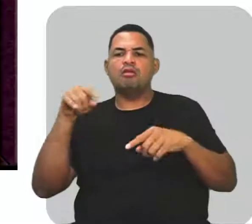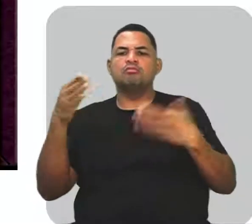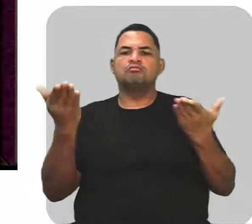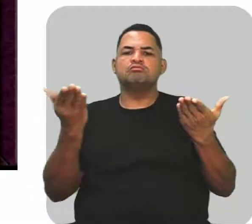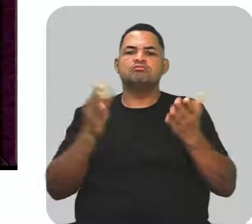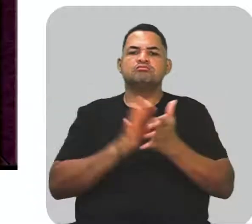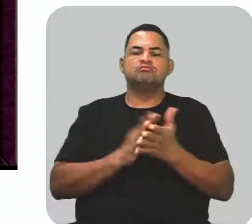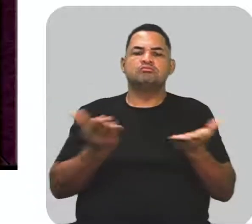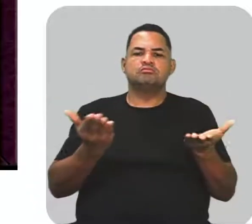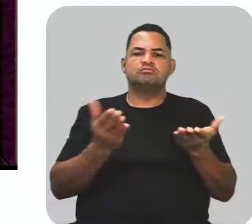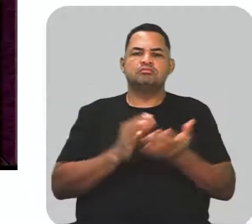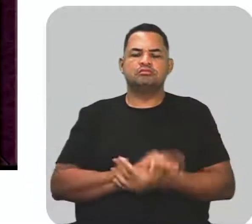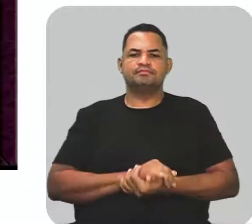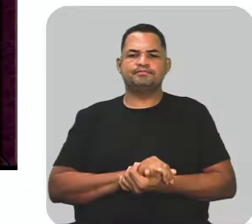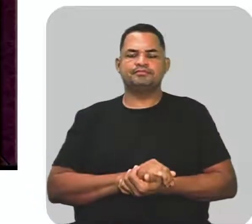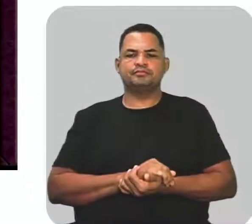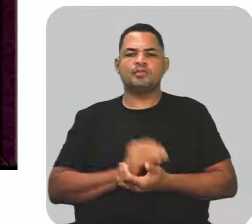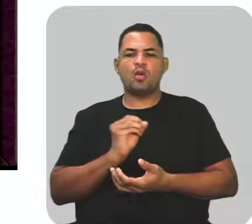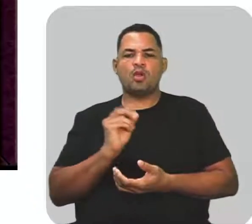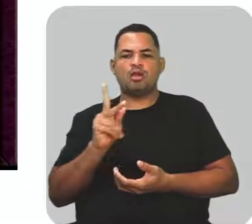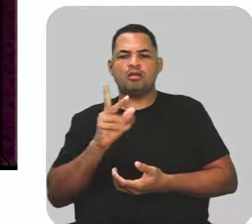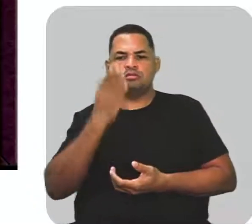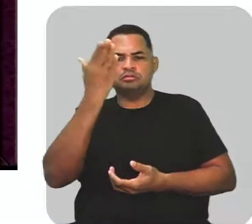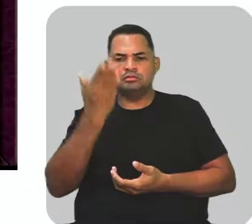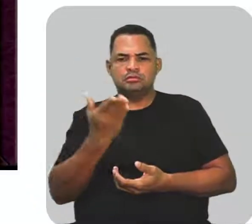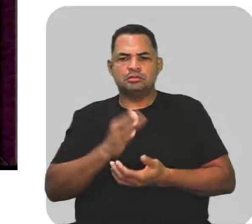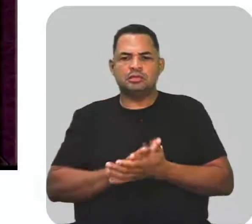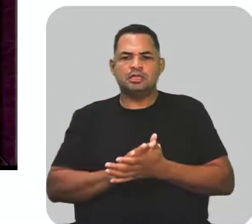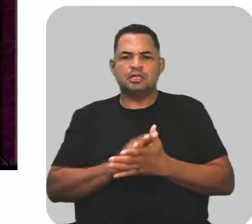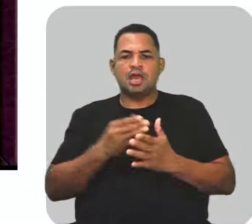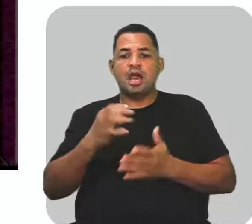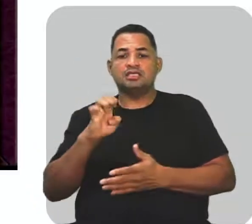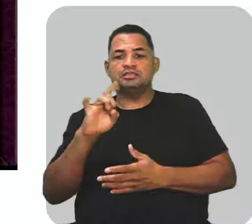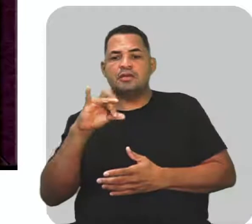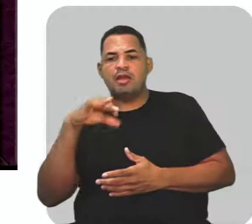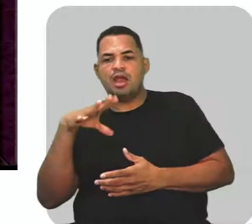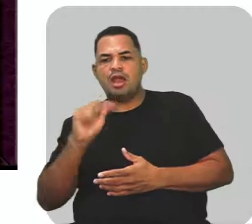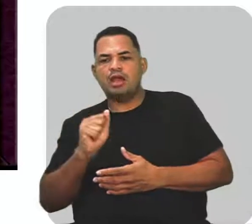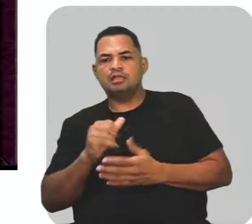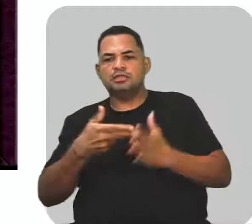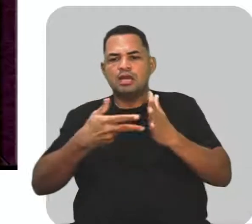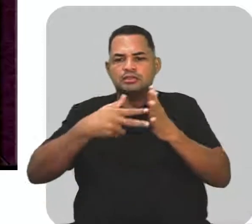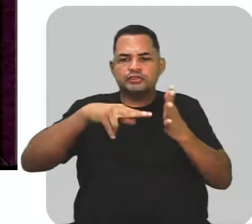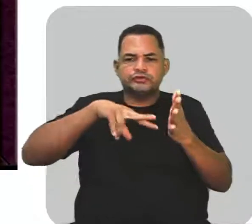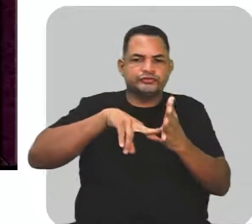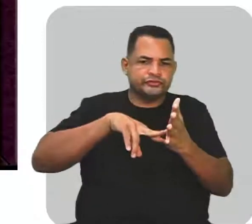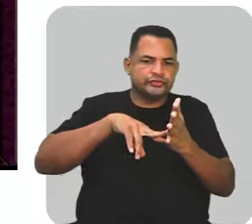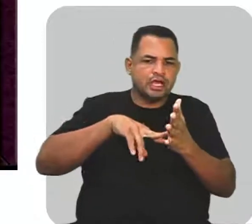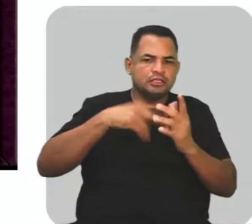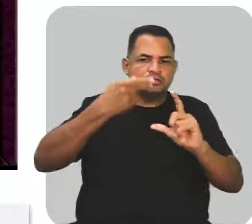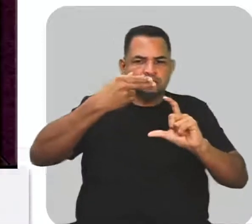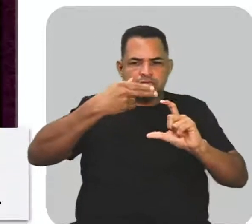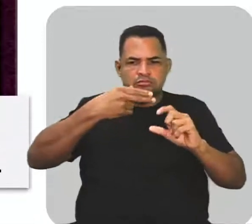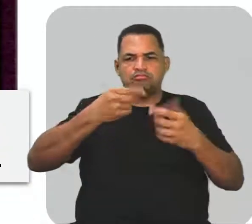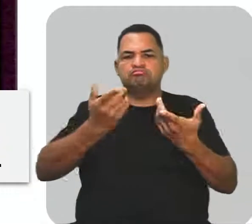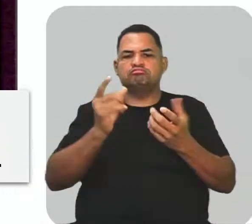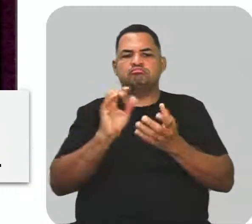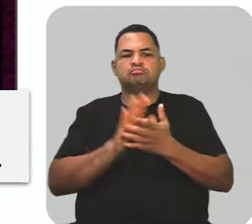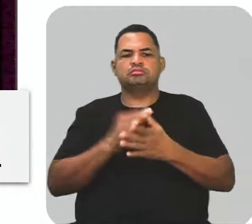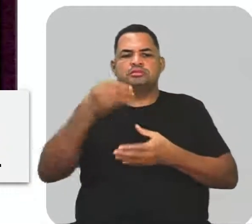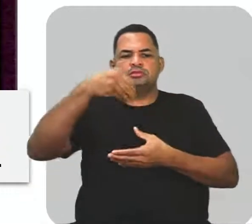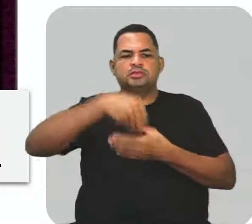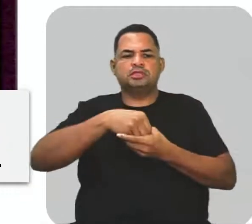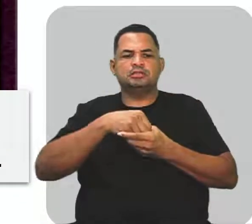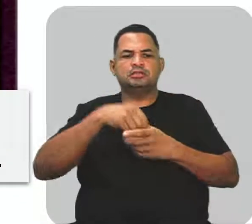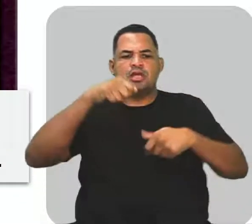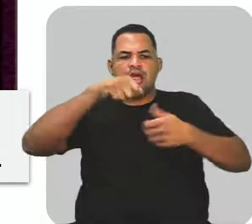frase, oração e período, ok? E a semântica em que nós vamos trabalhar essa estrutura dentro aí dessa produção